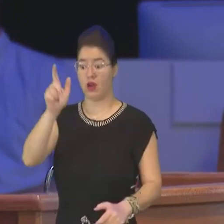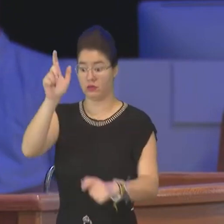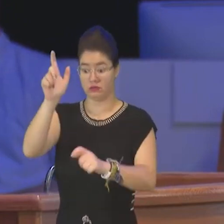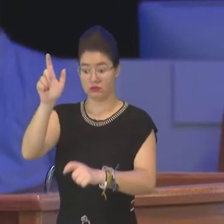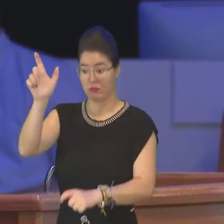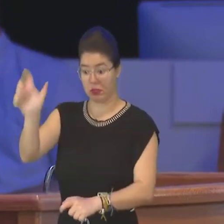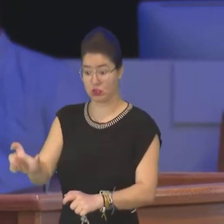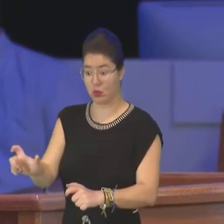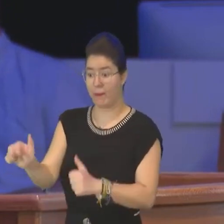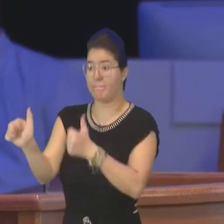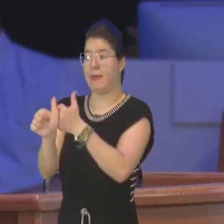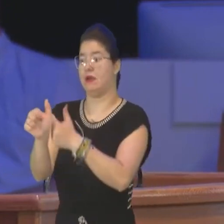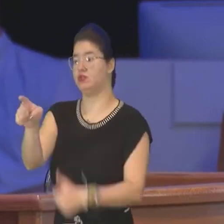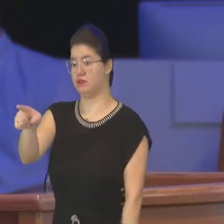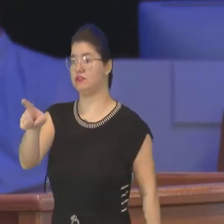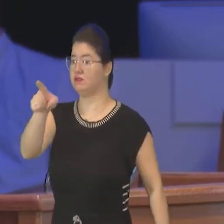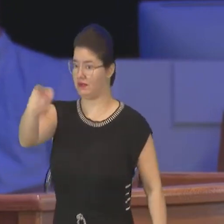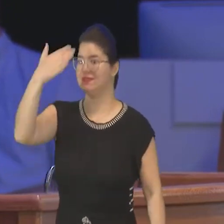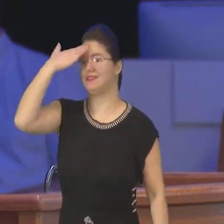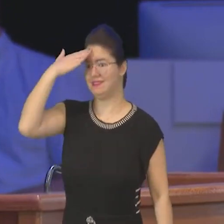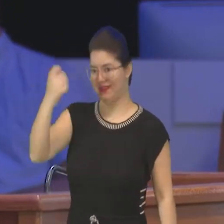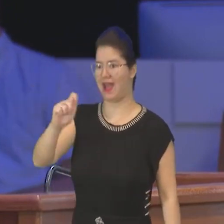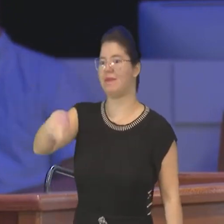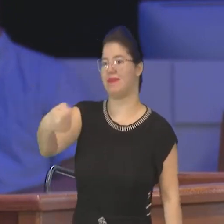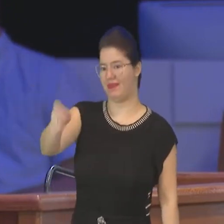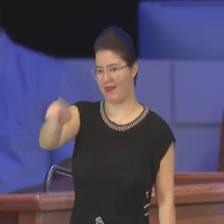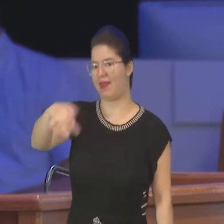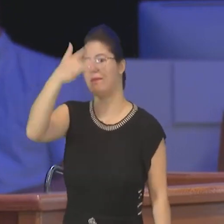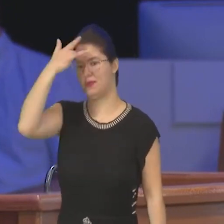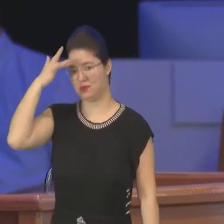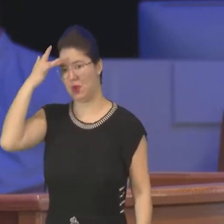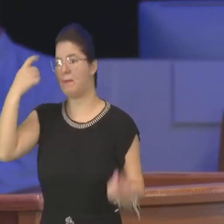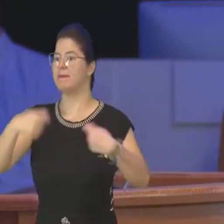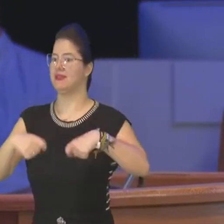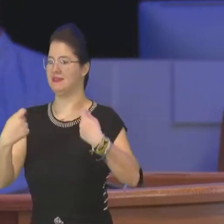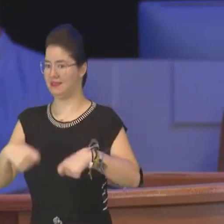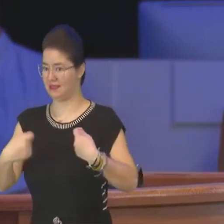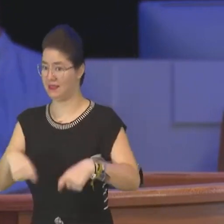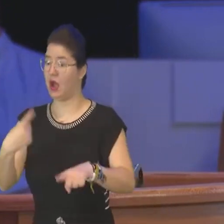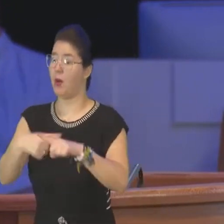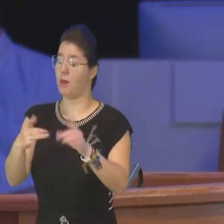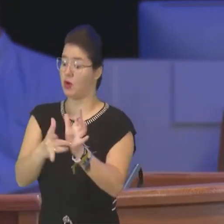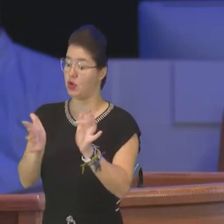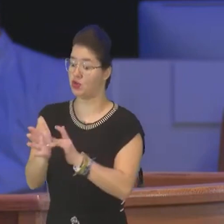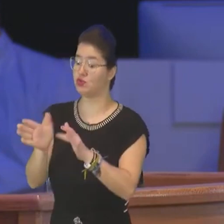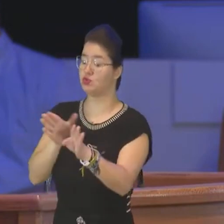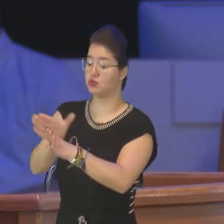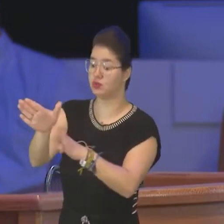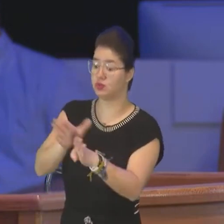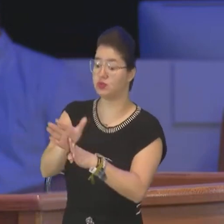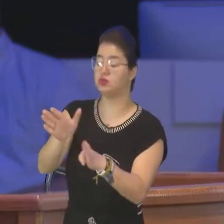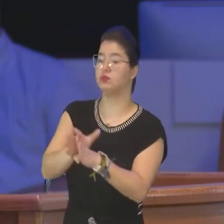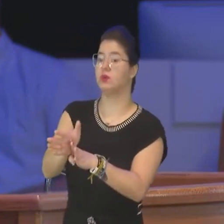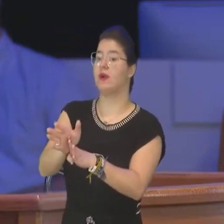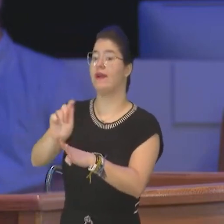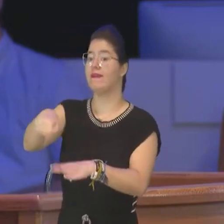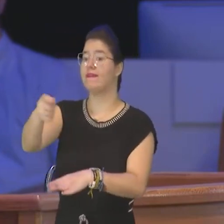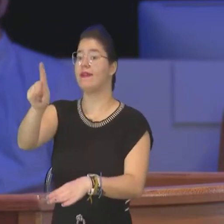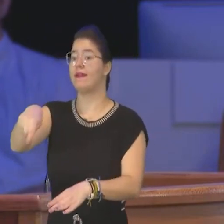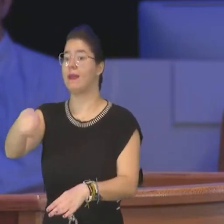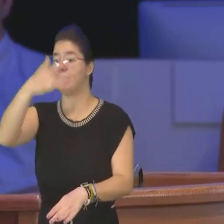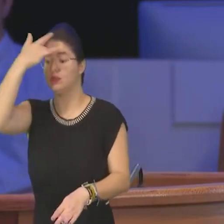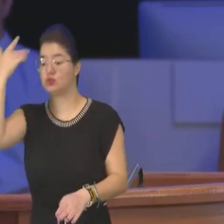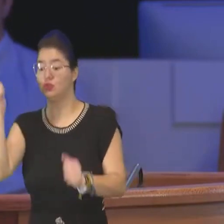teu próximo. E você sabe muito bem quem é o teu próximo, porque Jesus disse para nós quem é o nosso